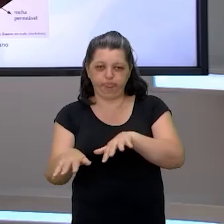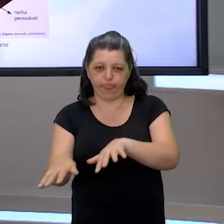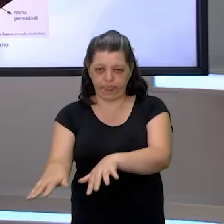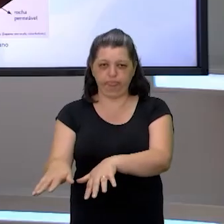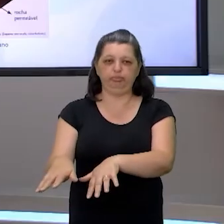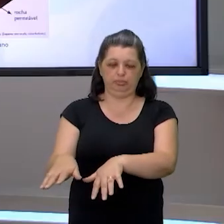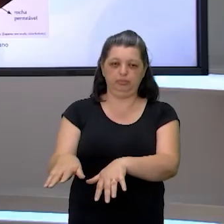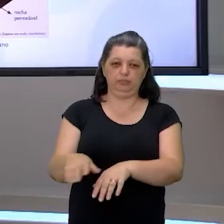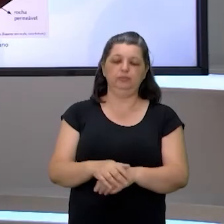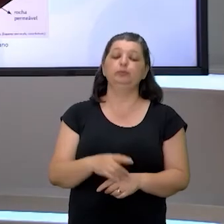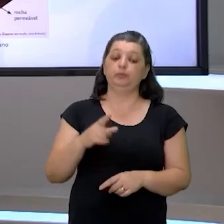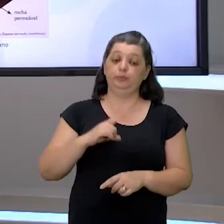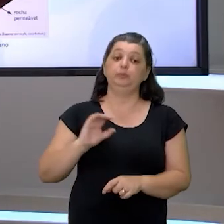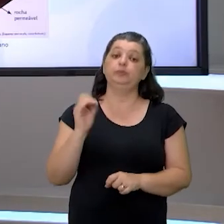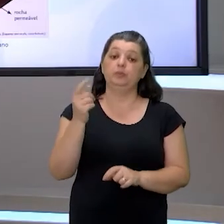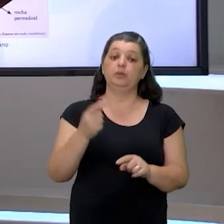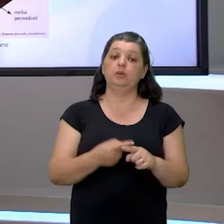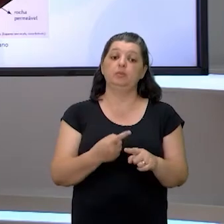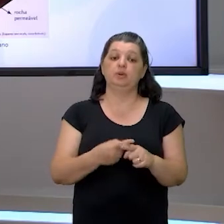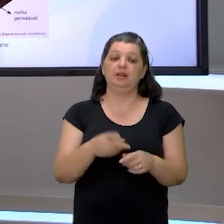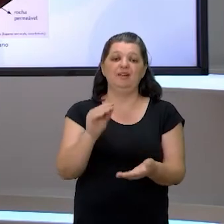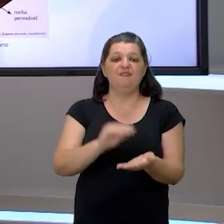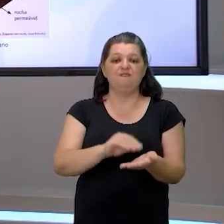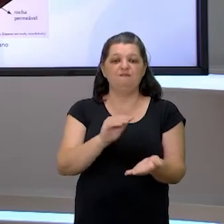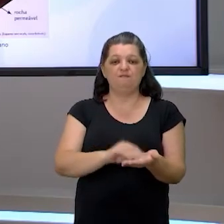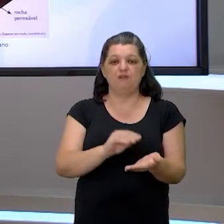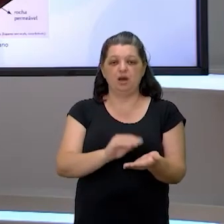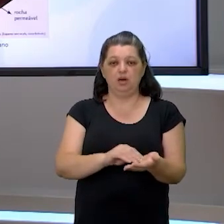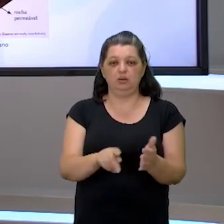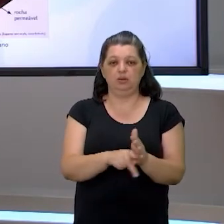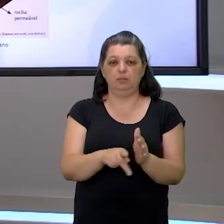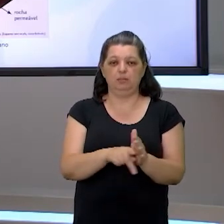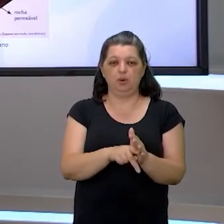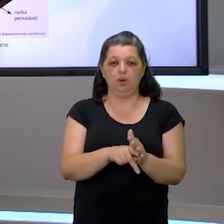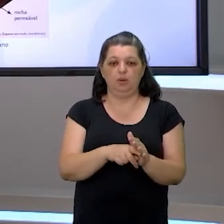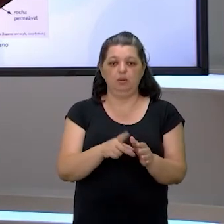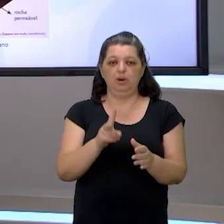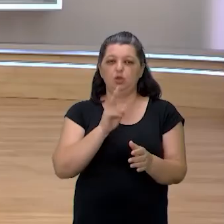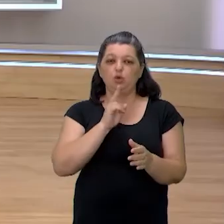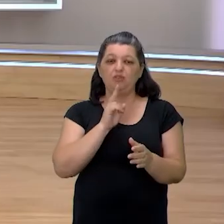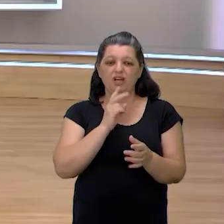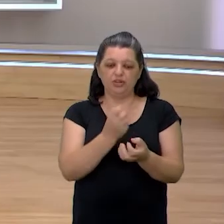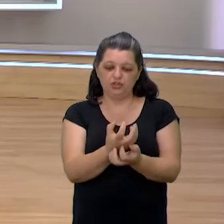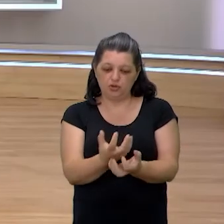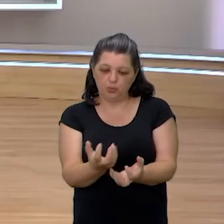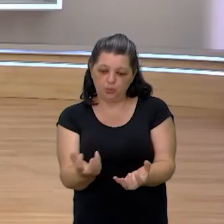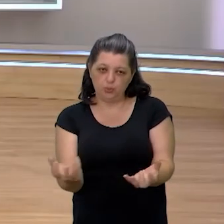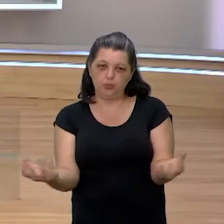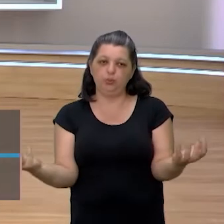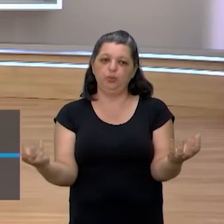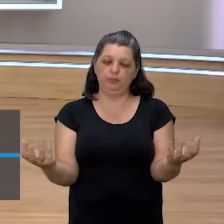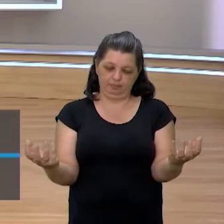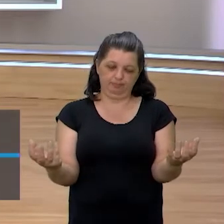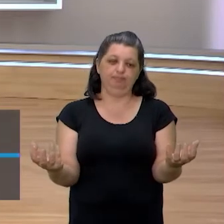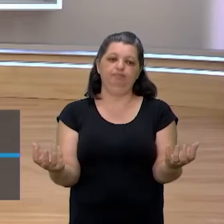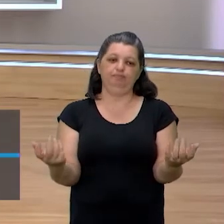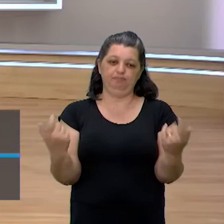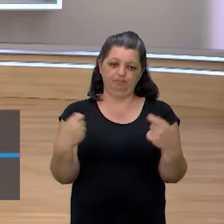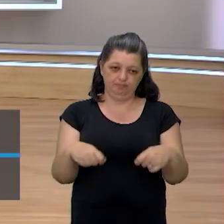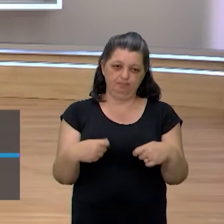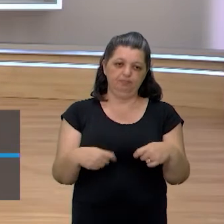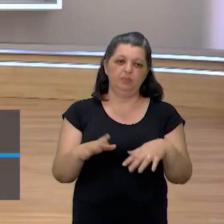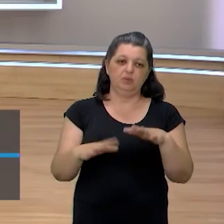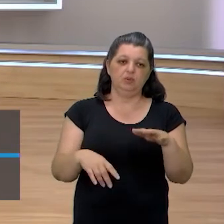erosão, justamente por causa da falta de cobertura vegetal. Né? Então, aí é um processo importante, justamente porque a gente tem, às vezes,